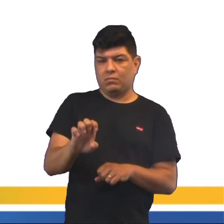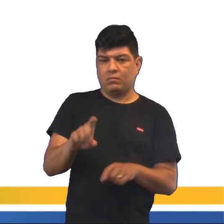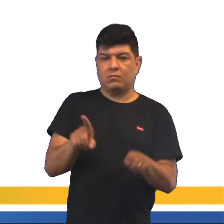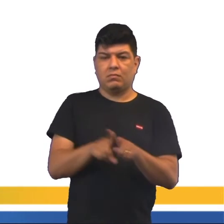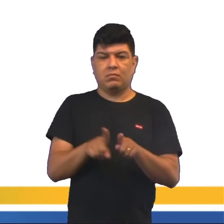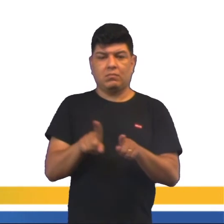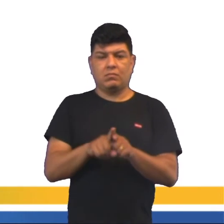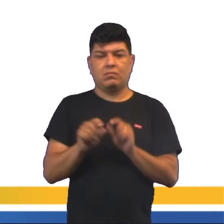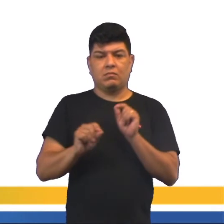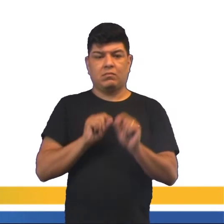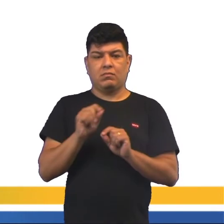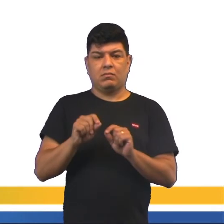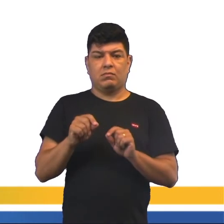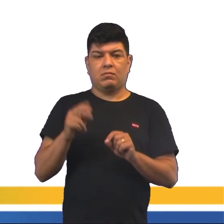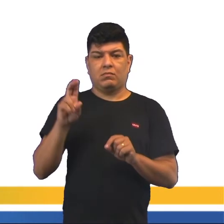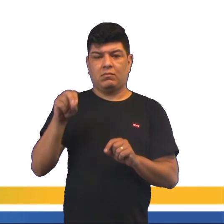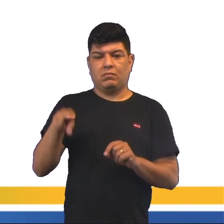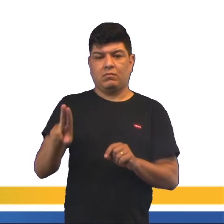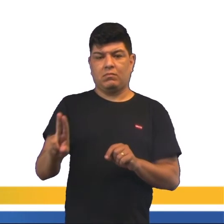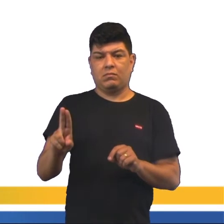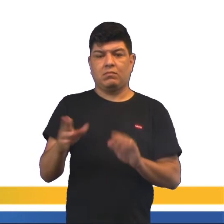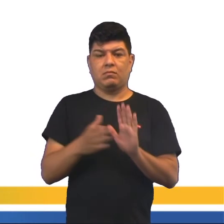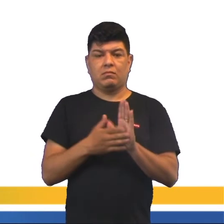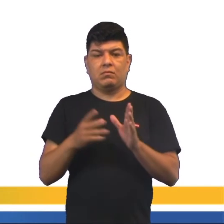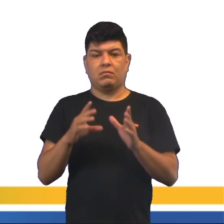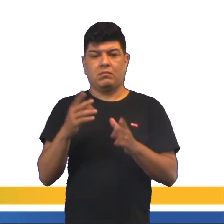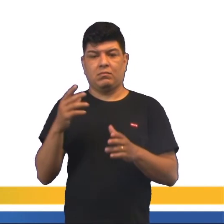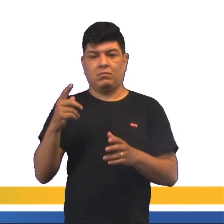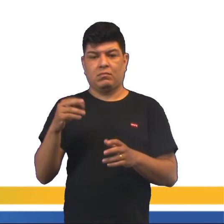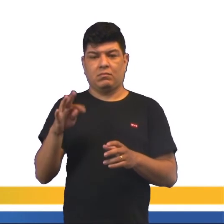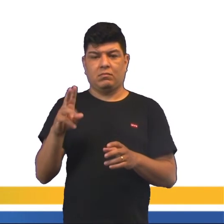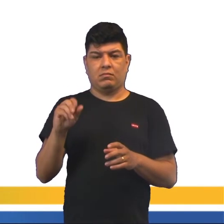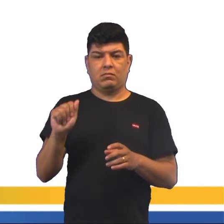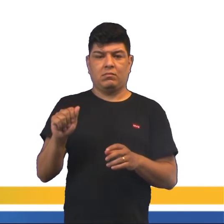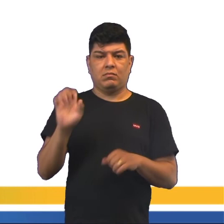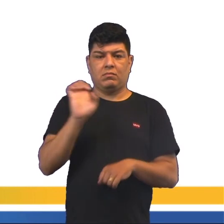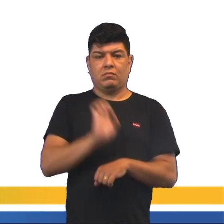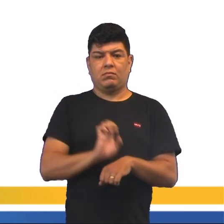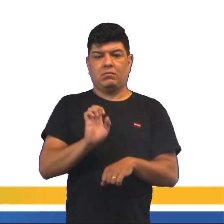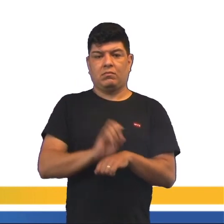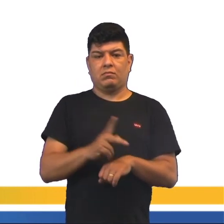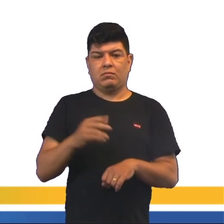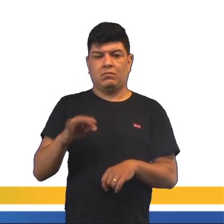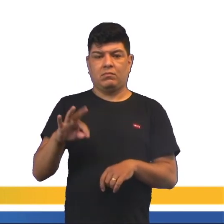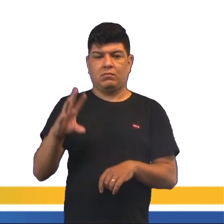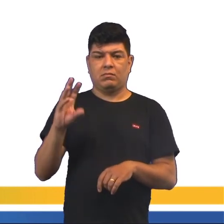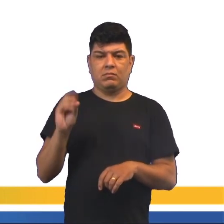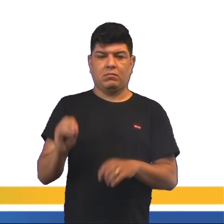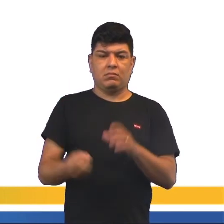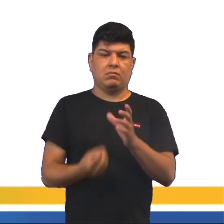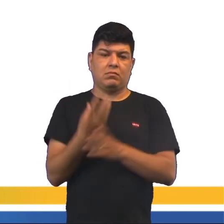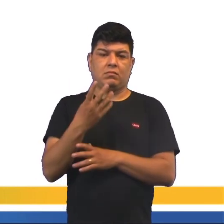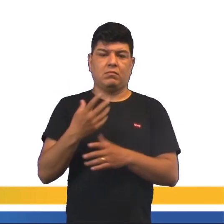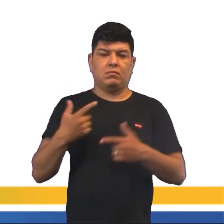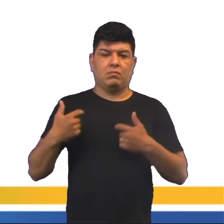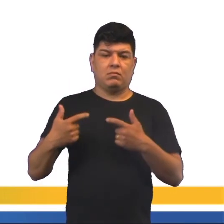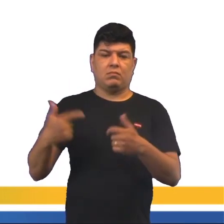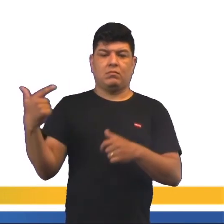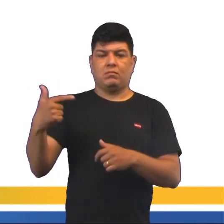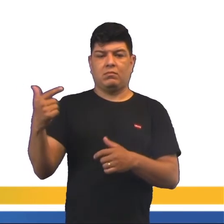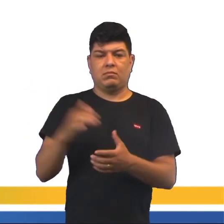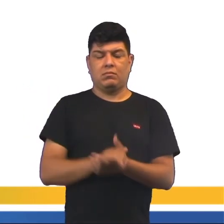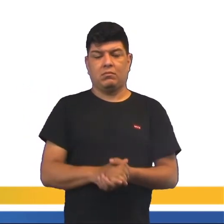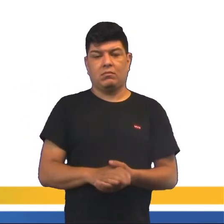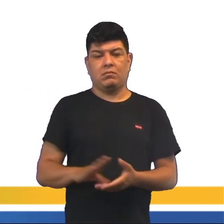exigência pelos países do Oriente Médio de cumprimento do plano da ONU de participação da Palestina, que criava o Estado palestino